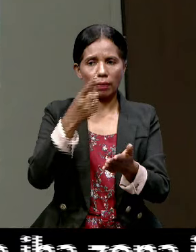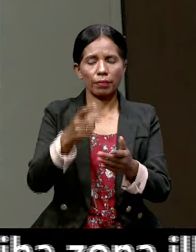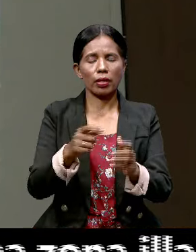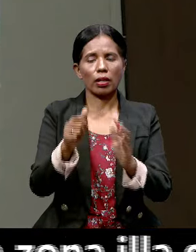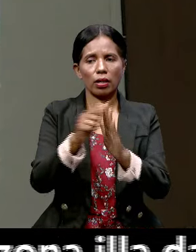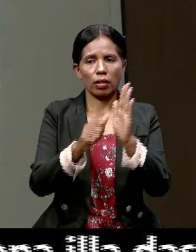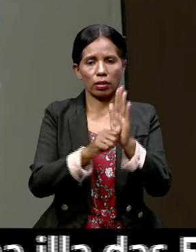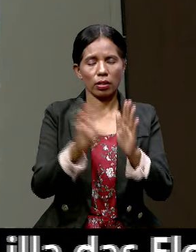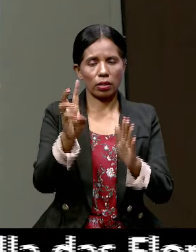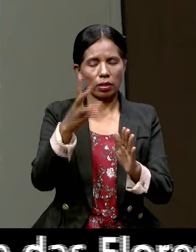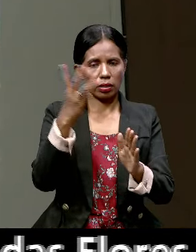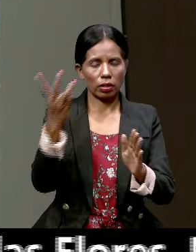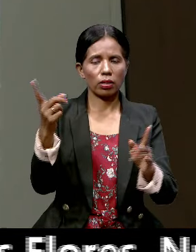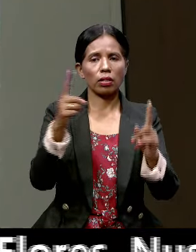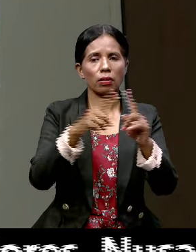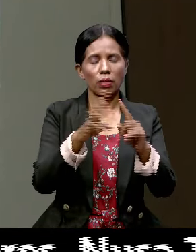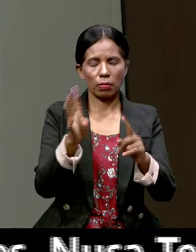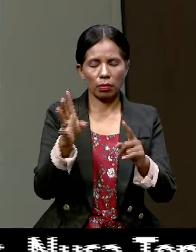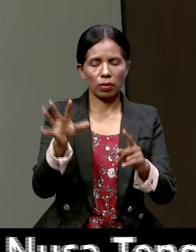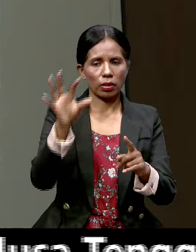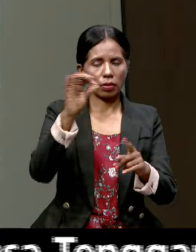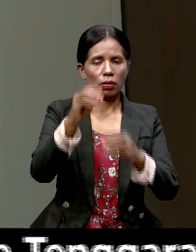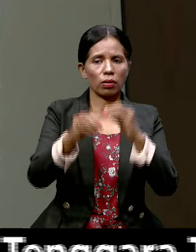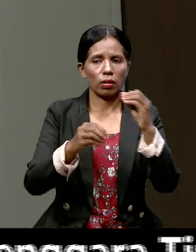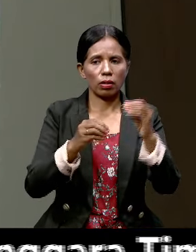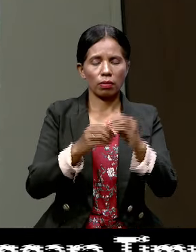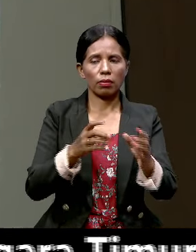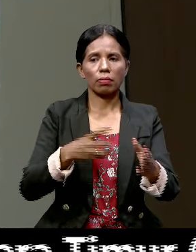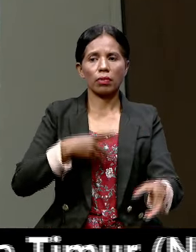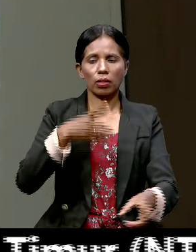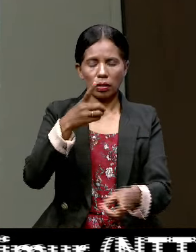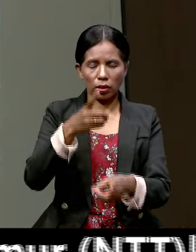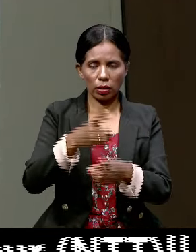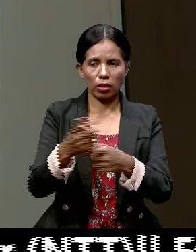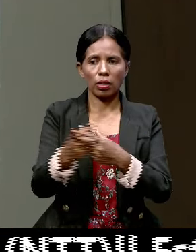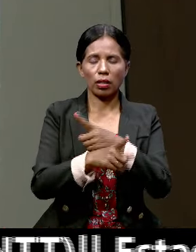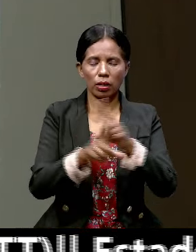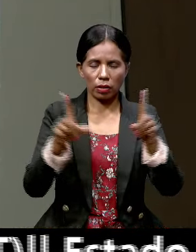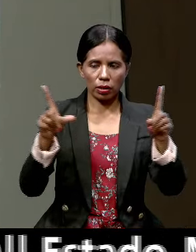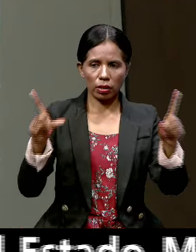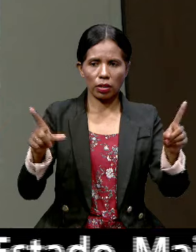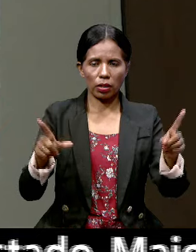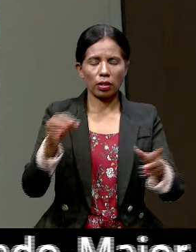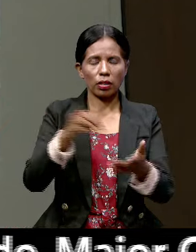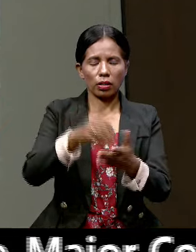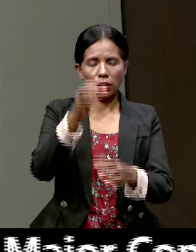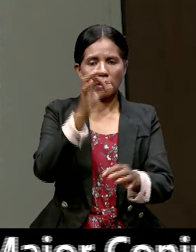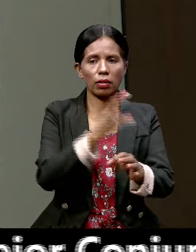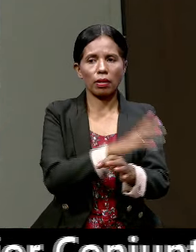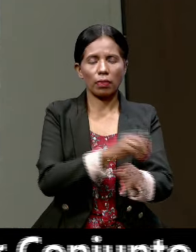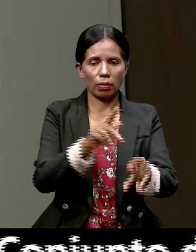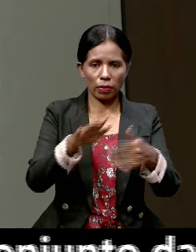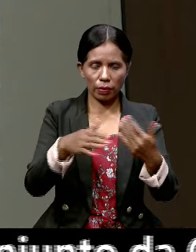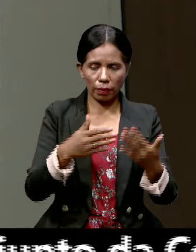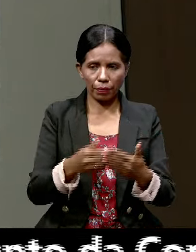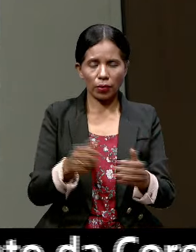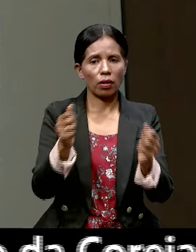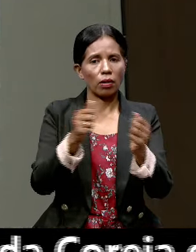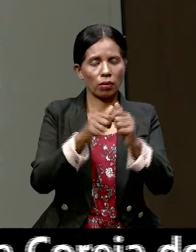artigo 16-49 sobre princípios ba direitos, liberdades e garantias pessoal.